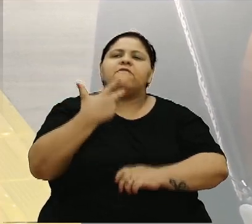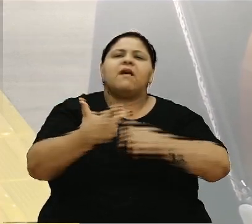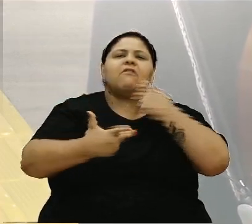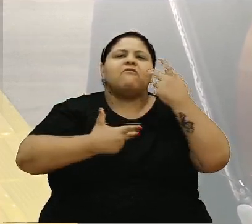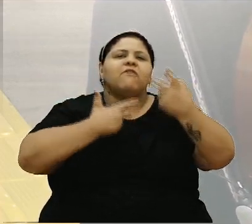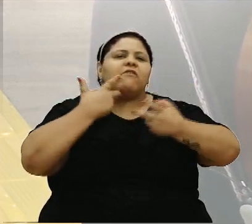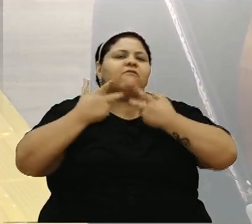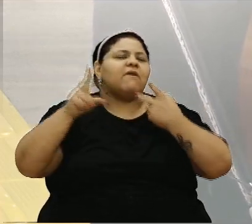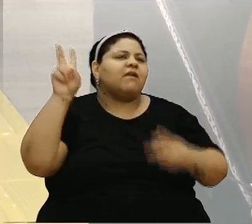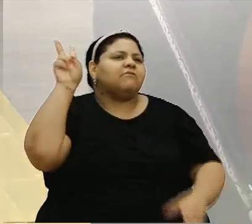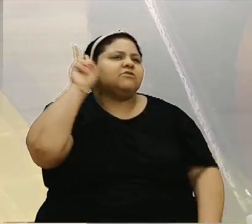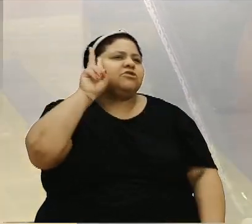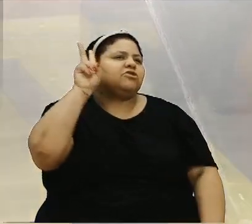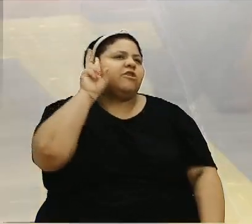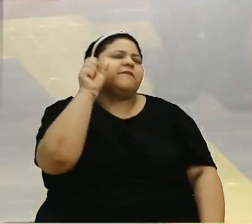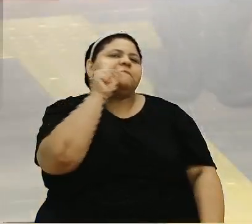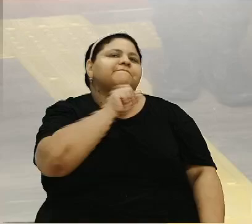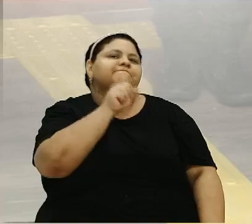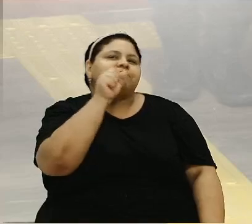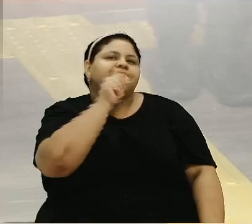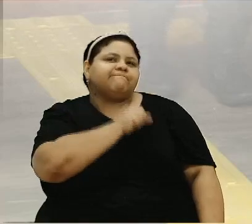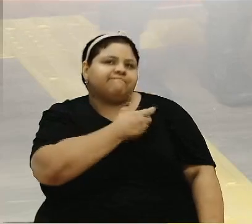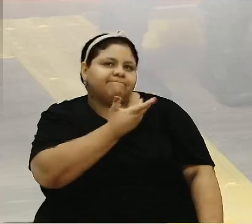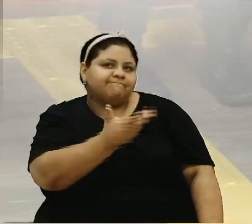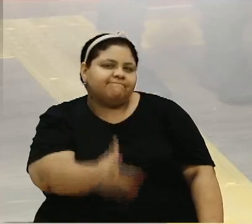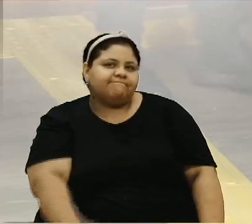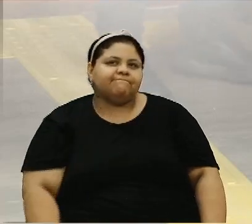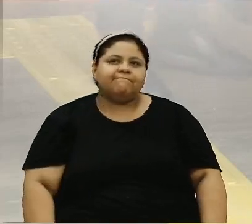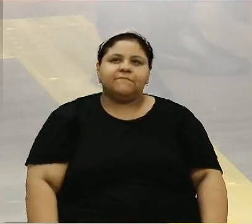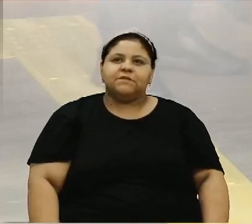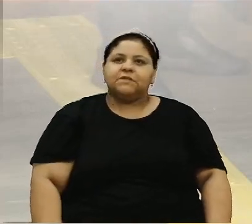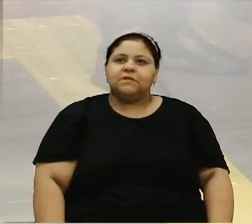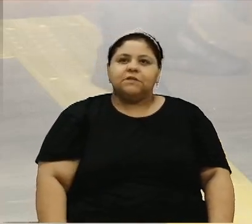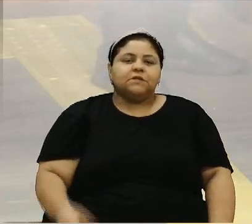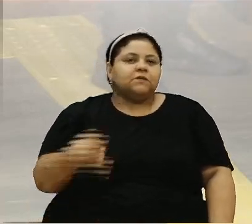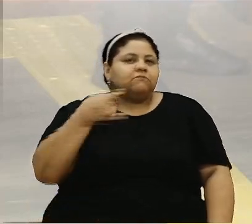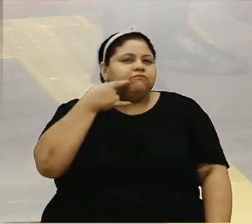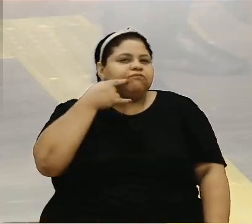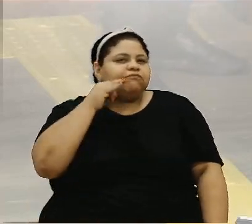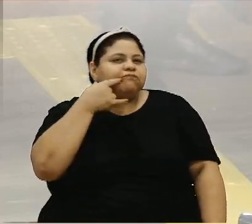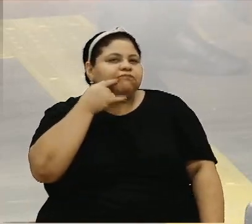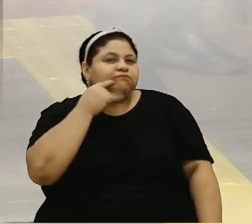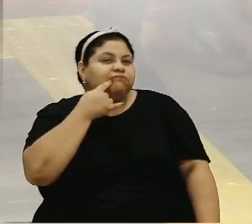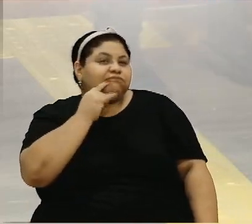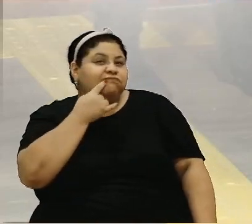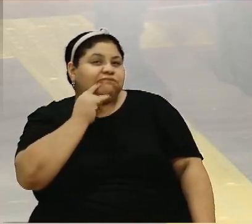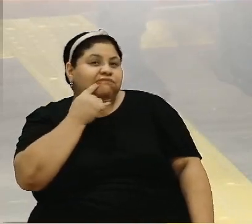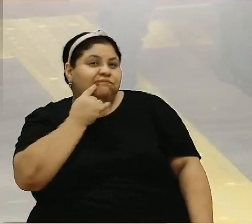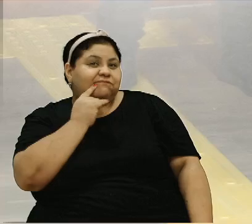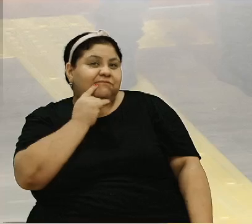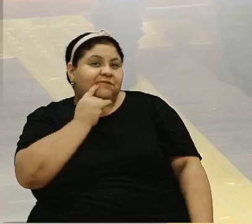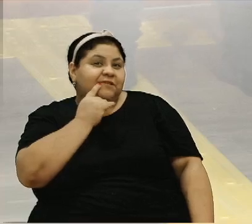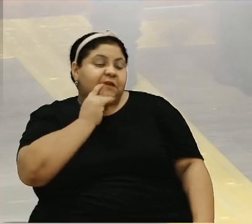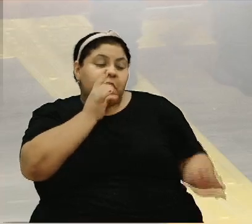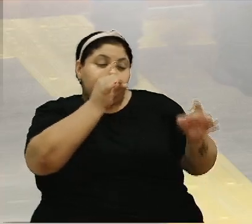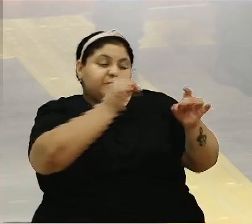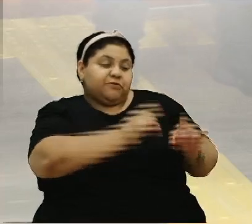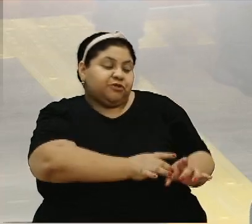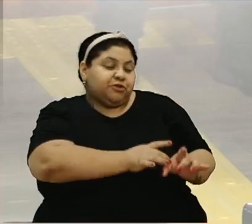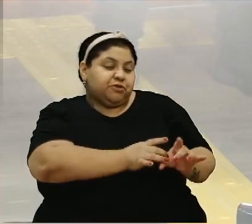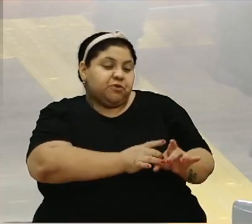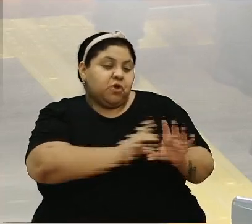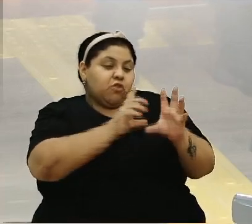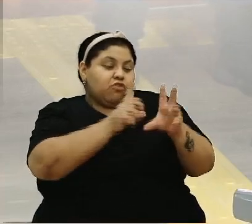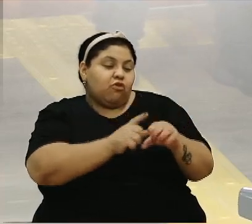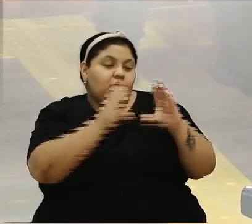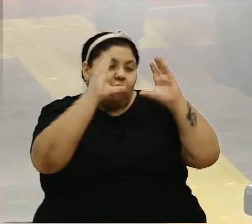histórias. Então são tragos, muitos estragos por toda a noite.